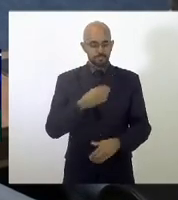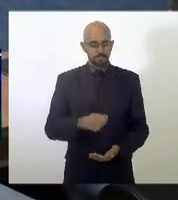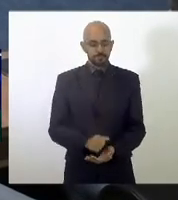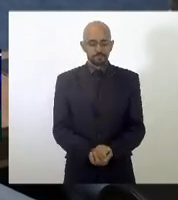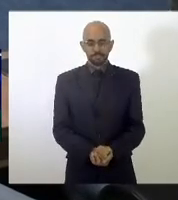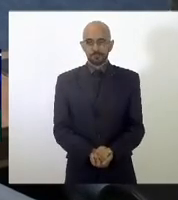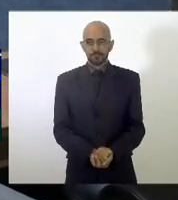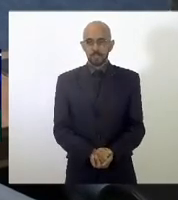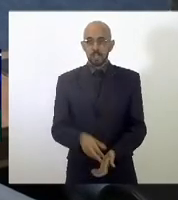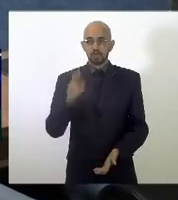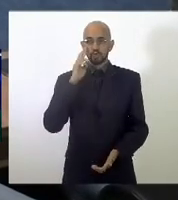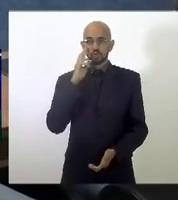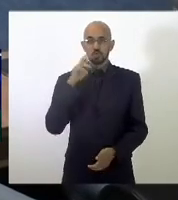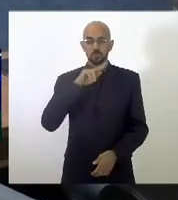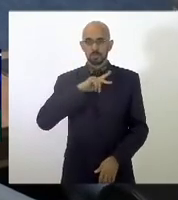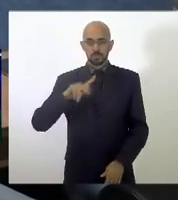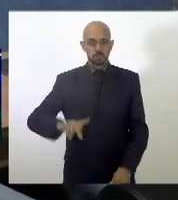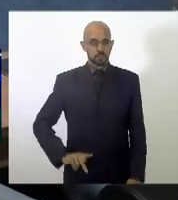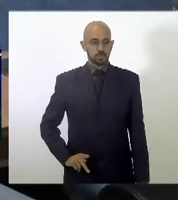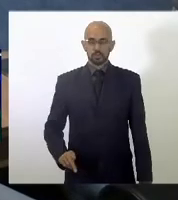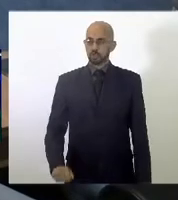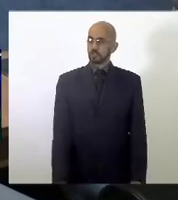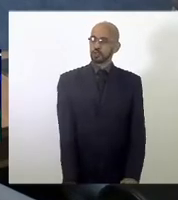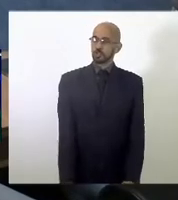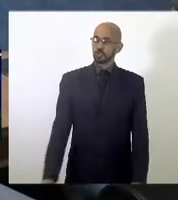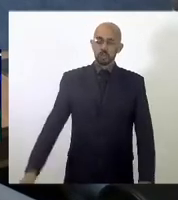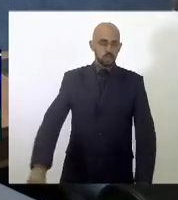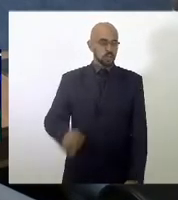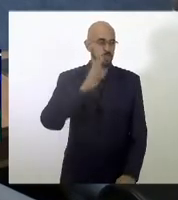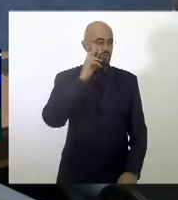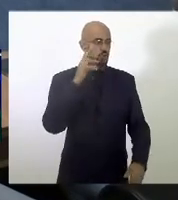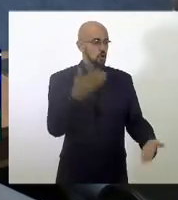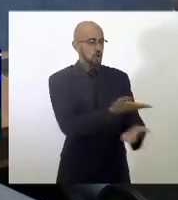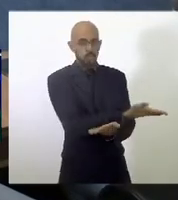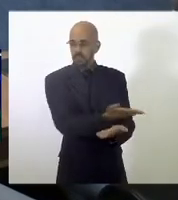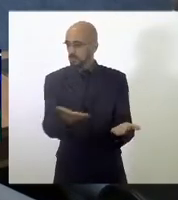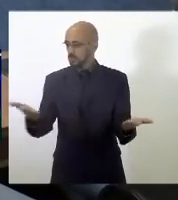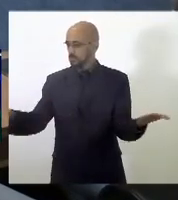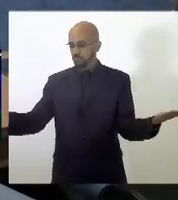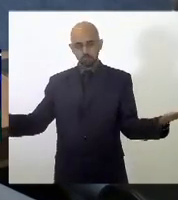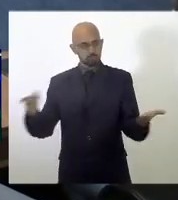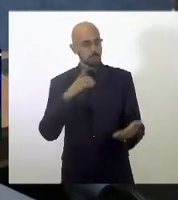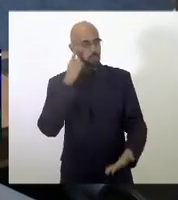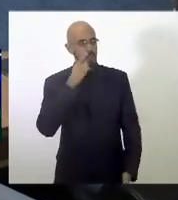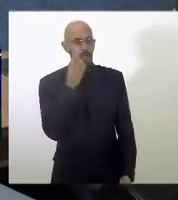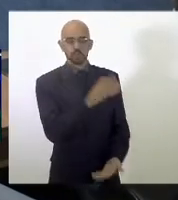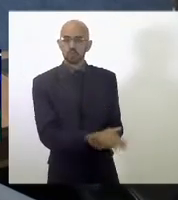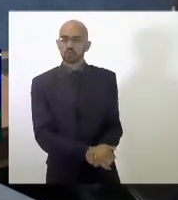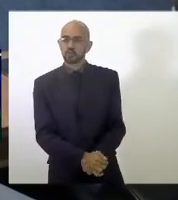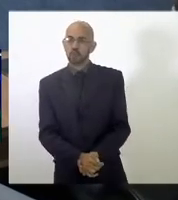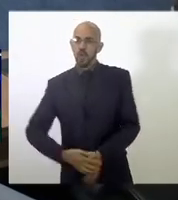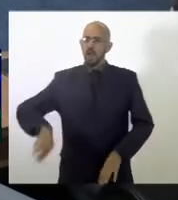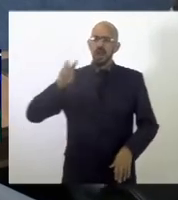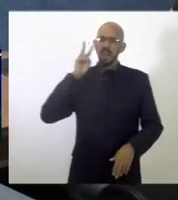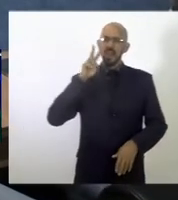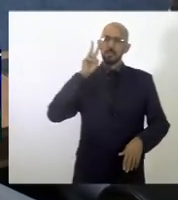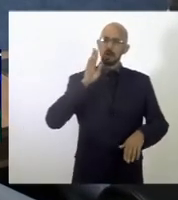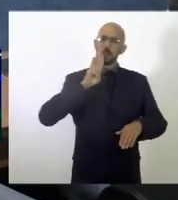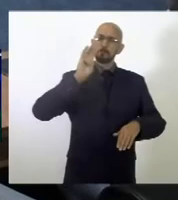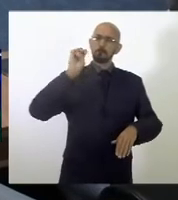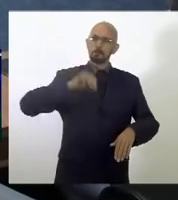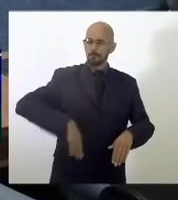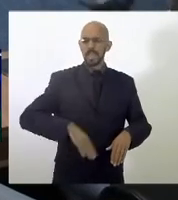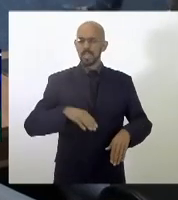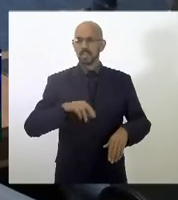Senhor presidente, senhoras e senhores deputados, lembrou bem o